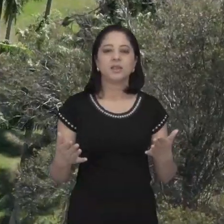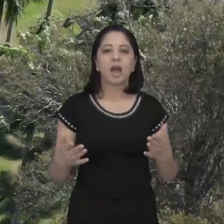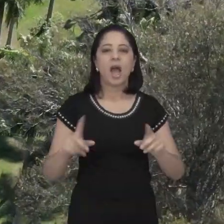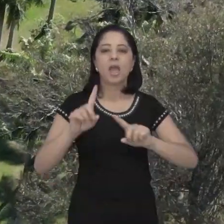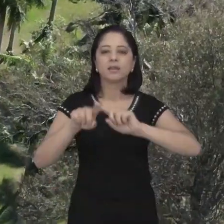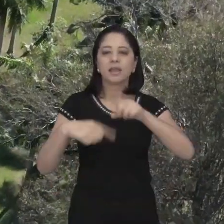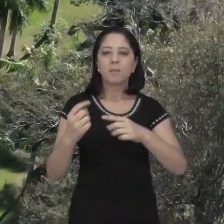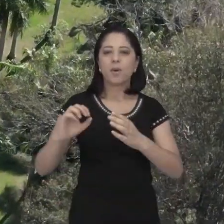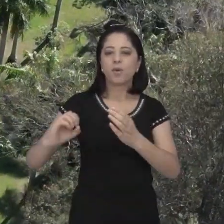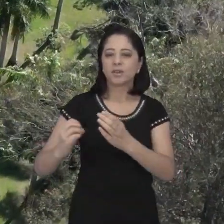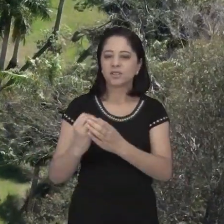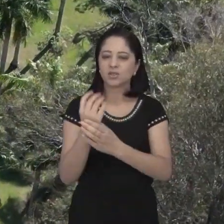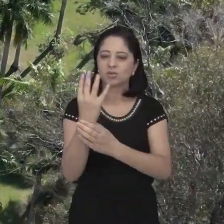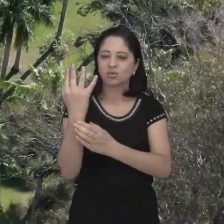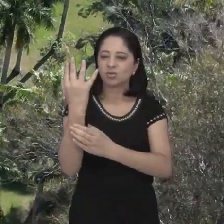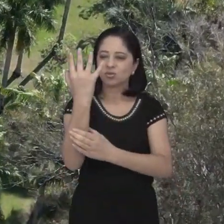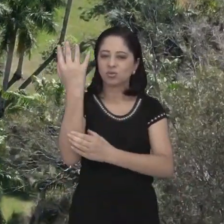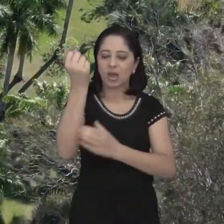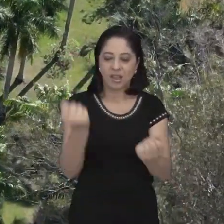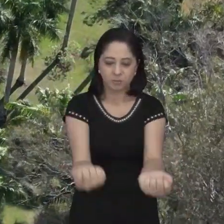nós fomos morar na casa da ilha.